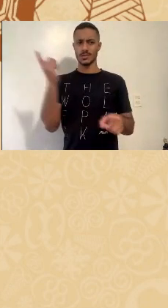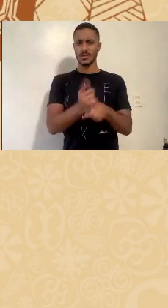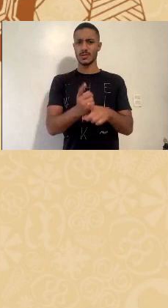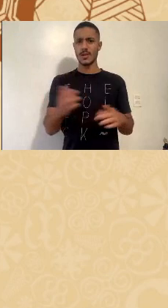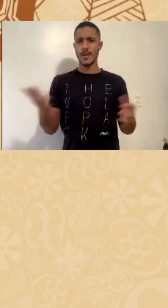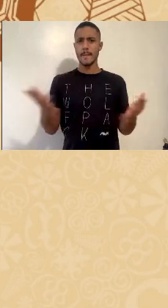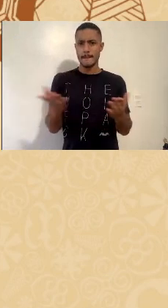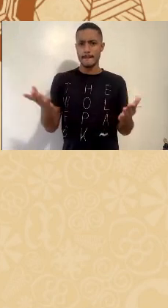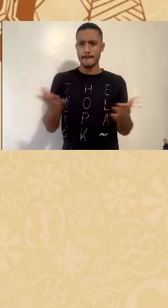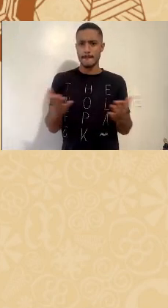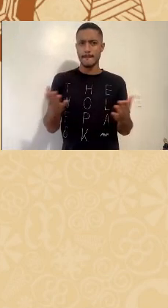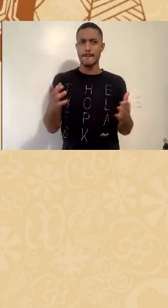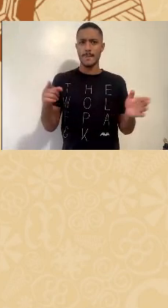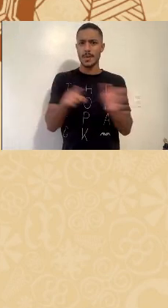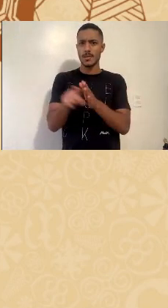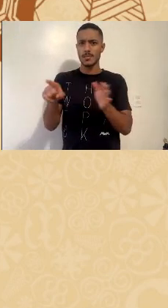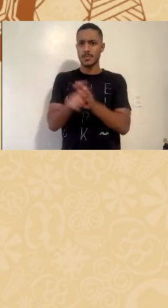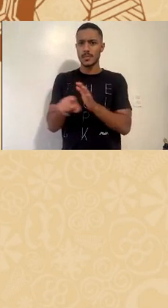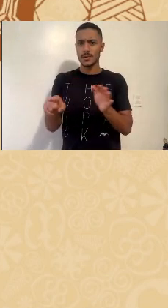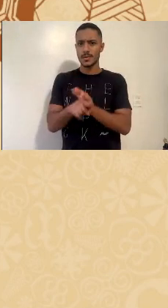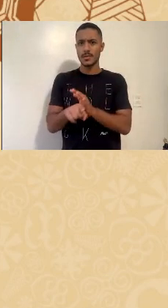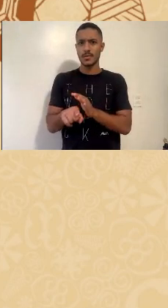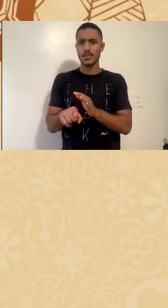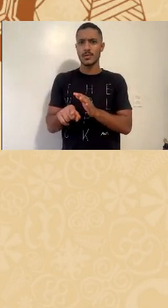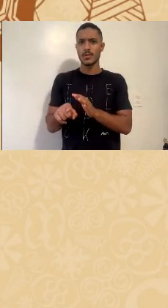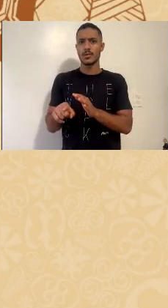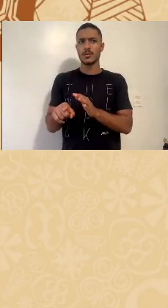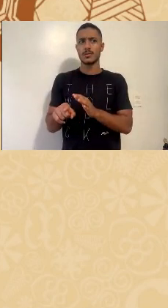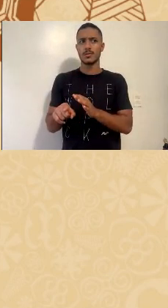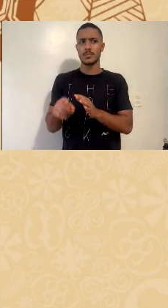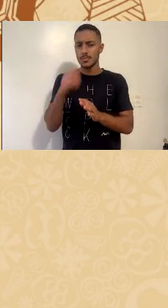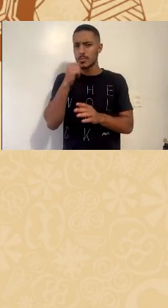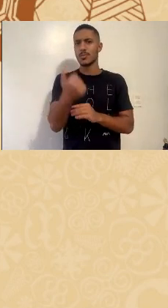as perguntas do Rubenilson de hoje foram